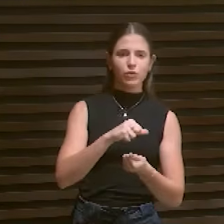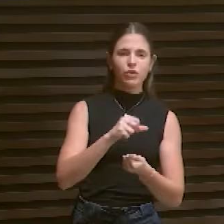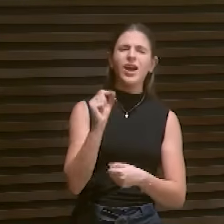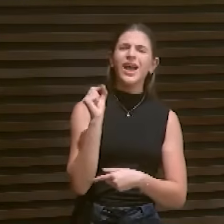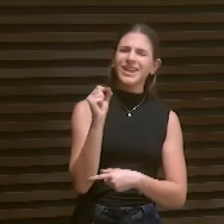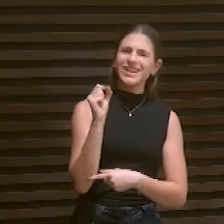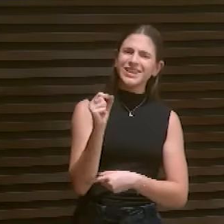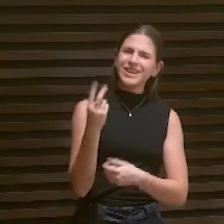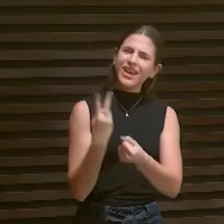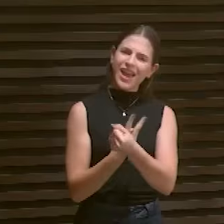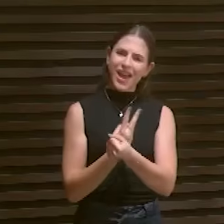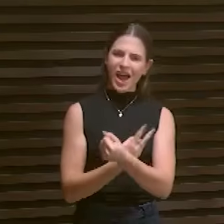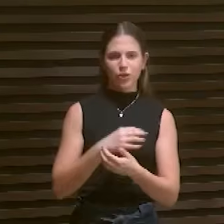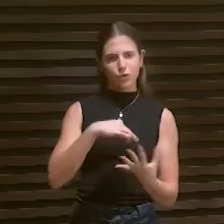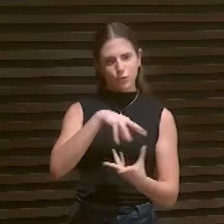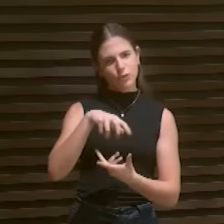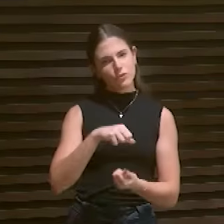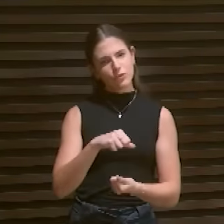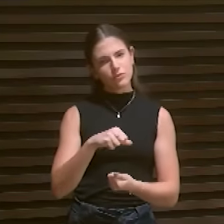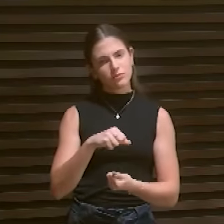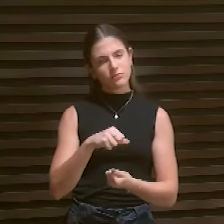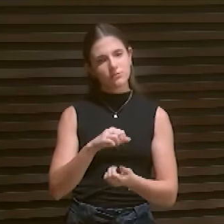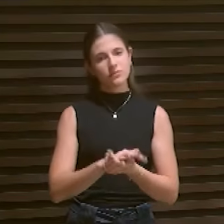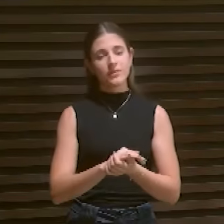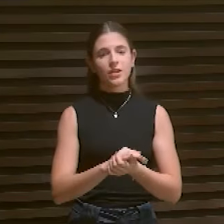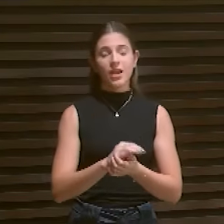errado com o mundo? Afinal de contas,